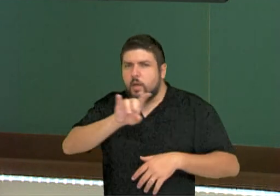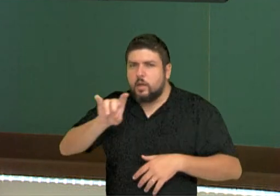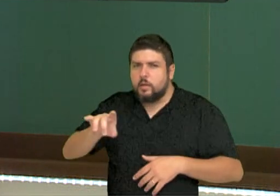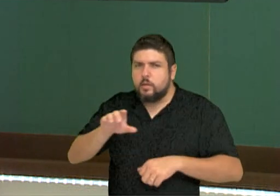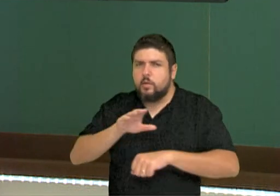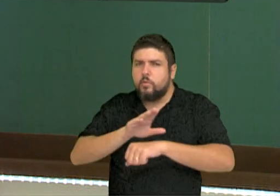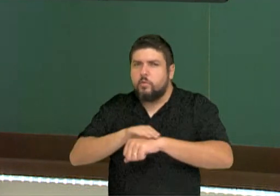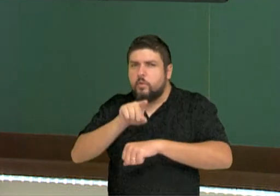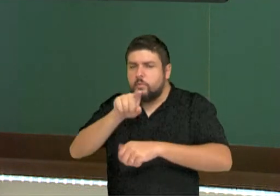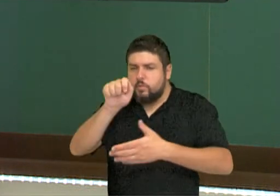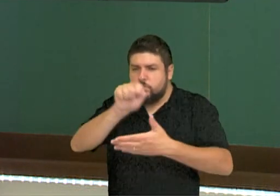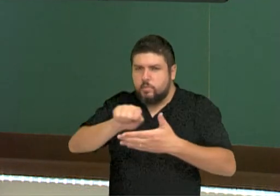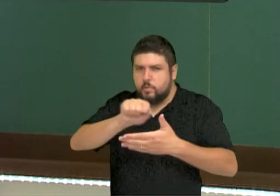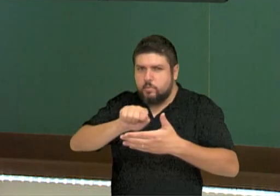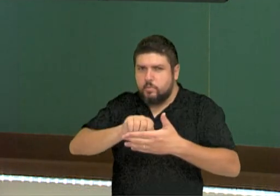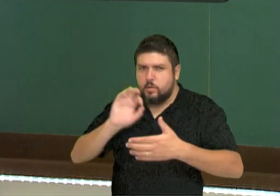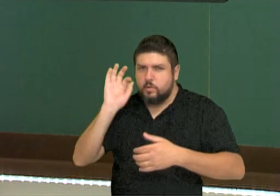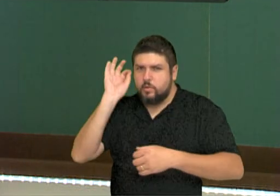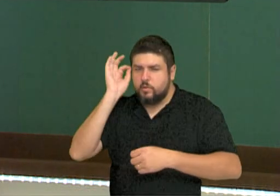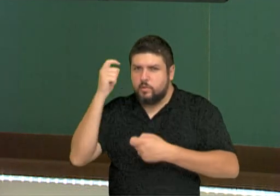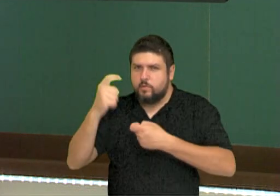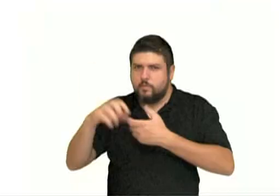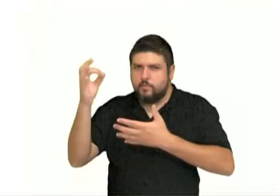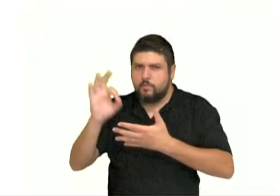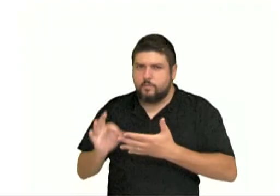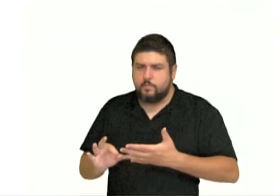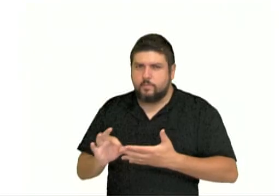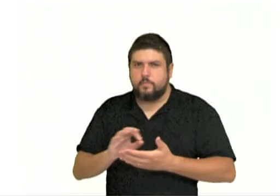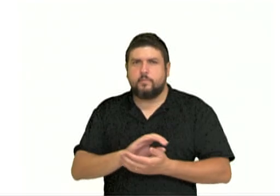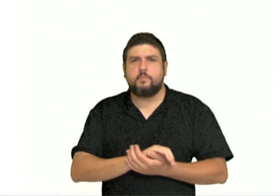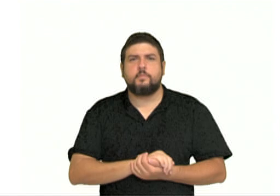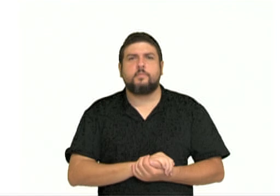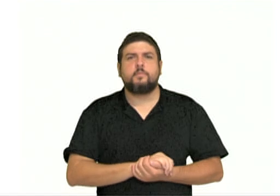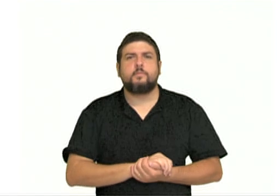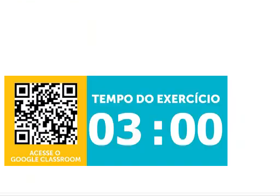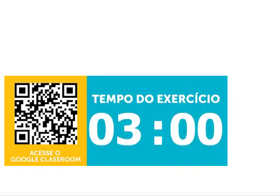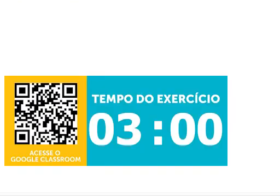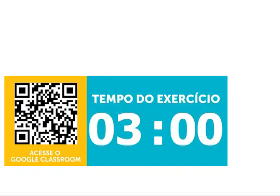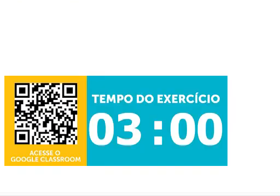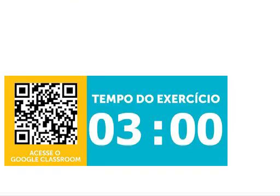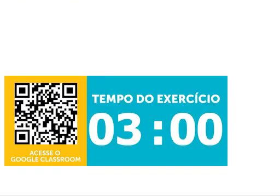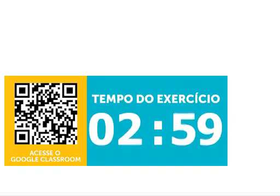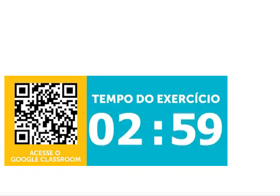você conseguir responder aí e logo nós retornamos.